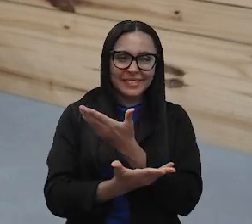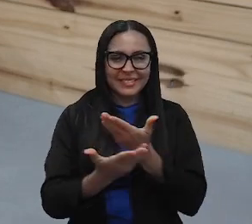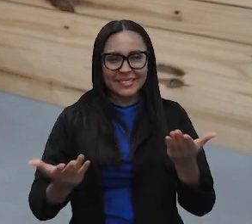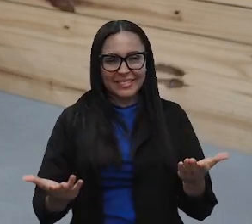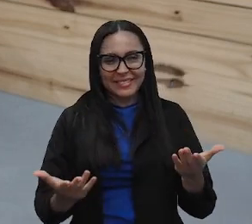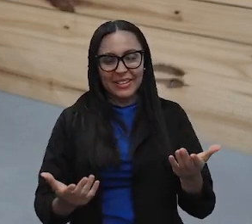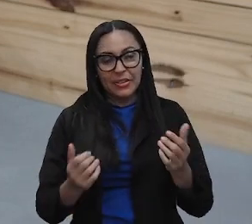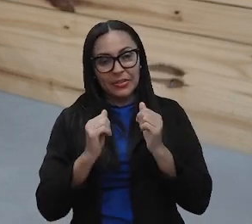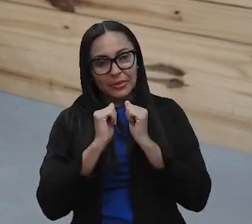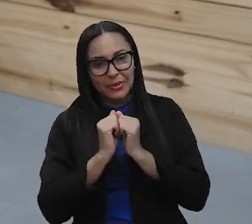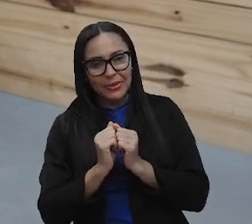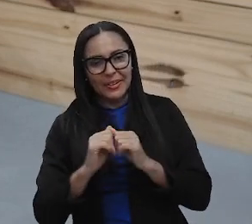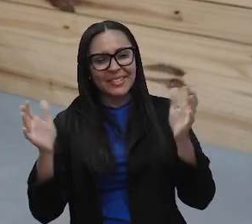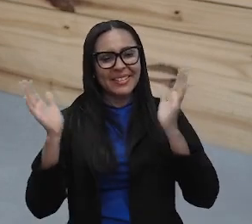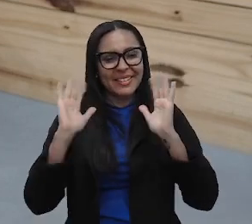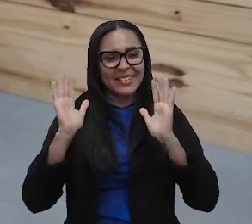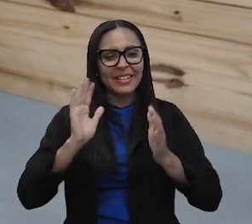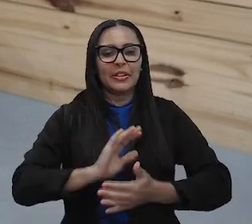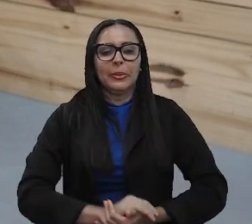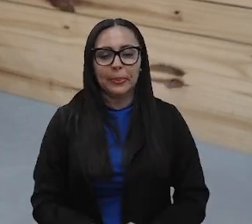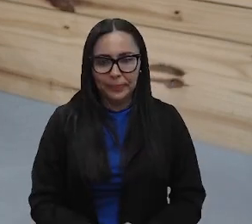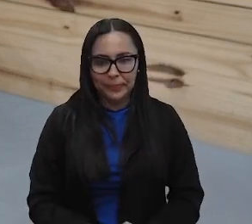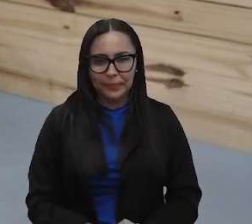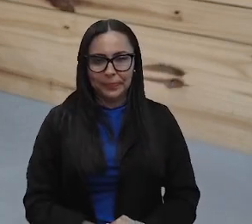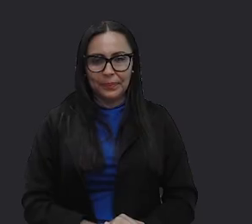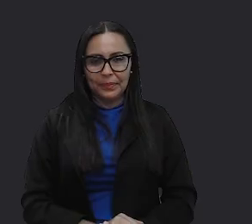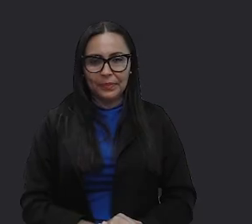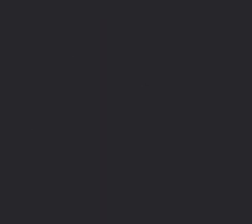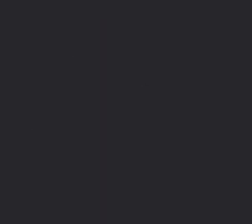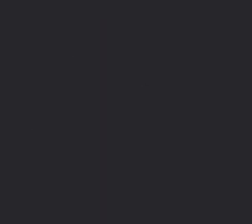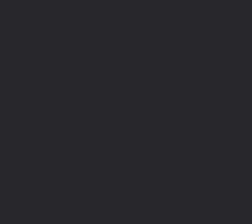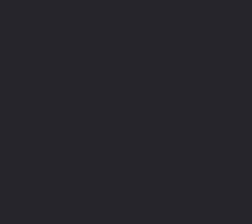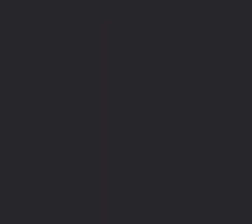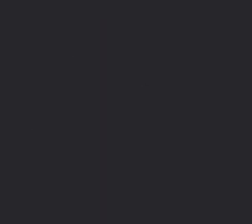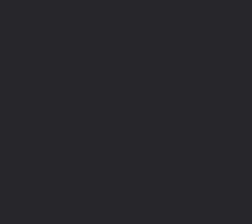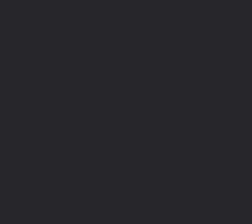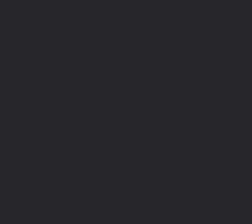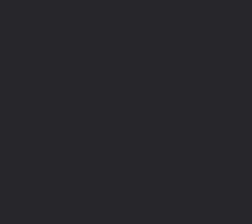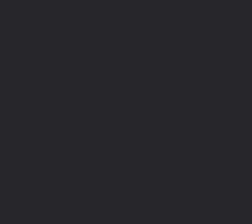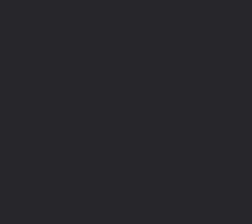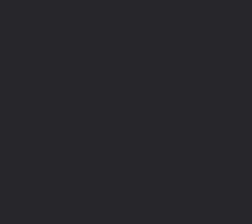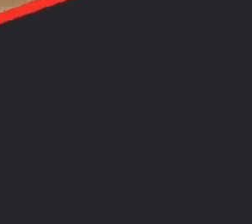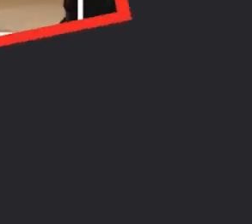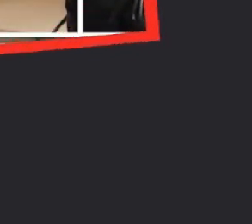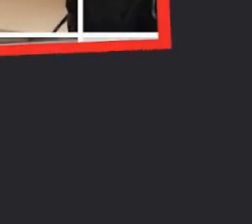ficado até aqui e até a próxima unidade.